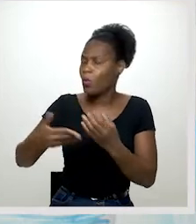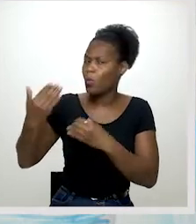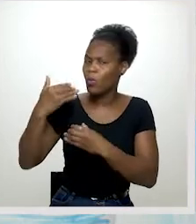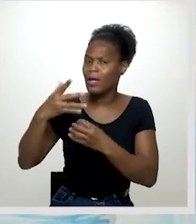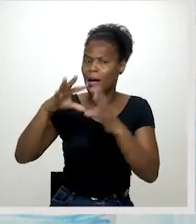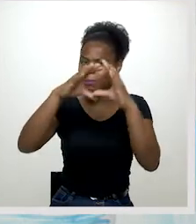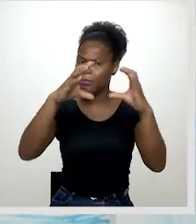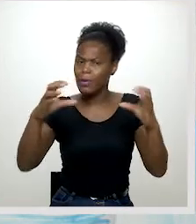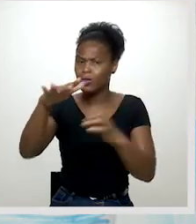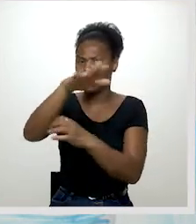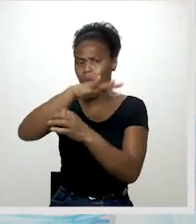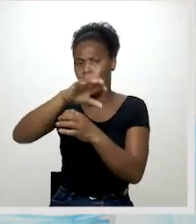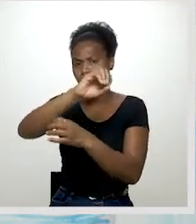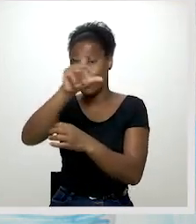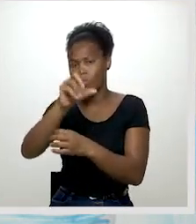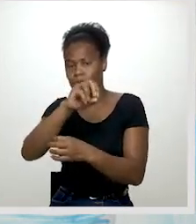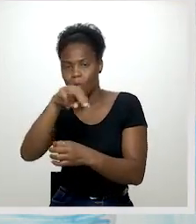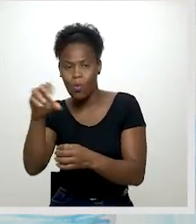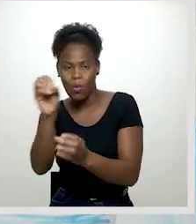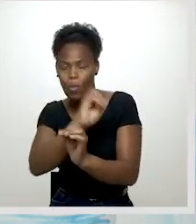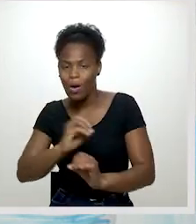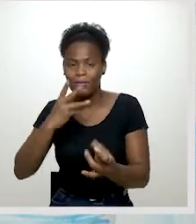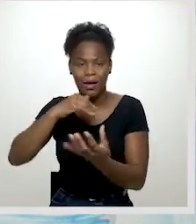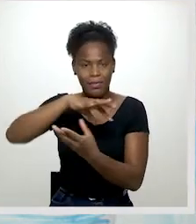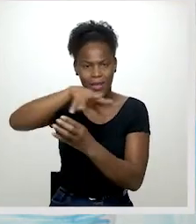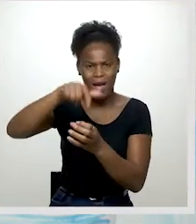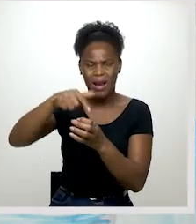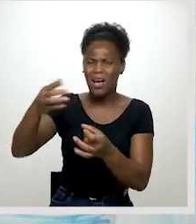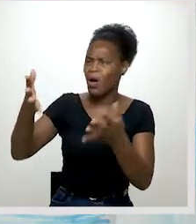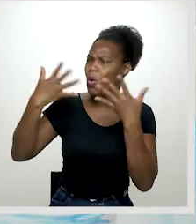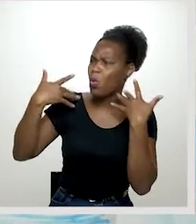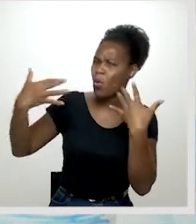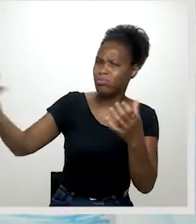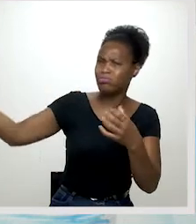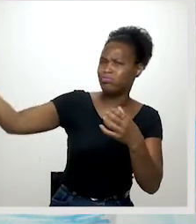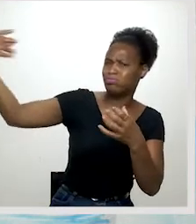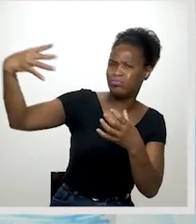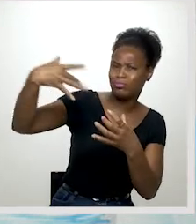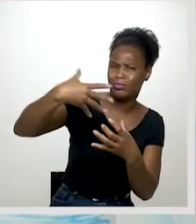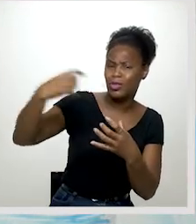sua superfície muito calor, raios ultravioletas,